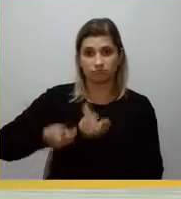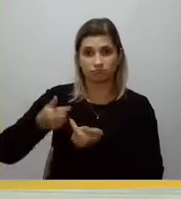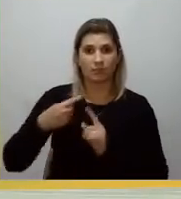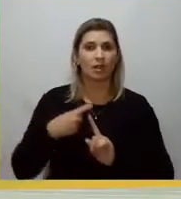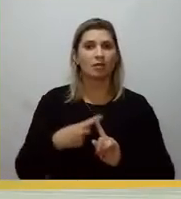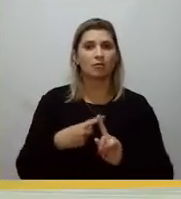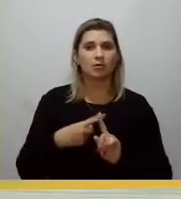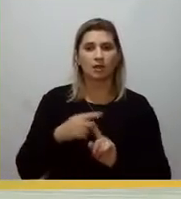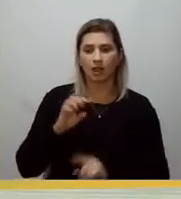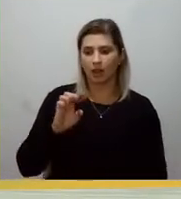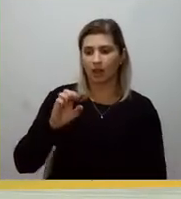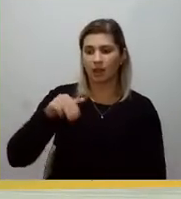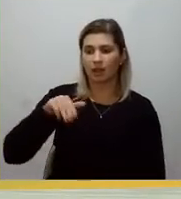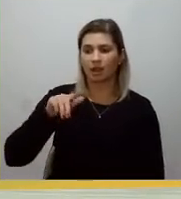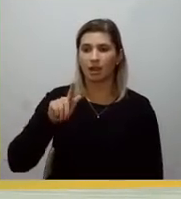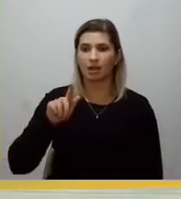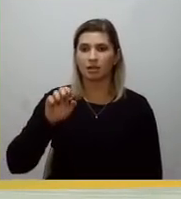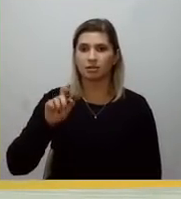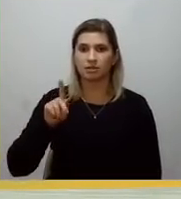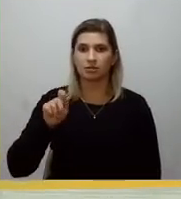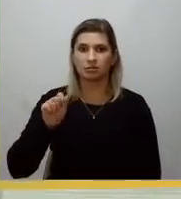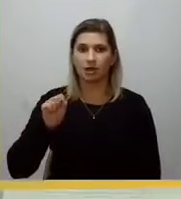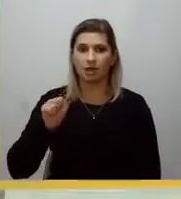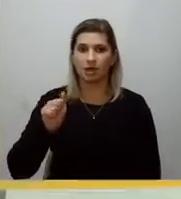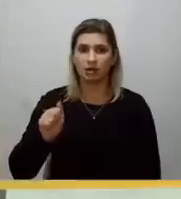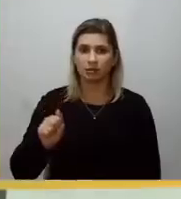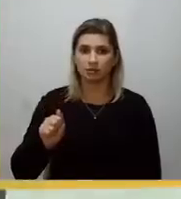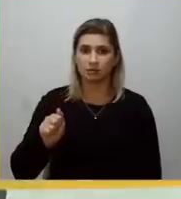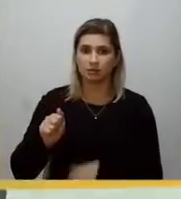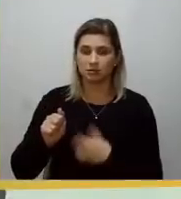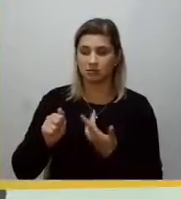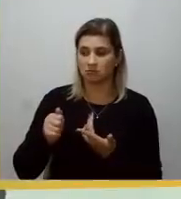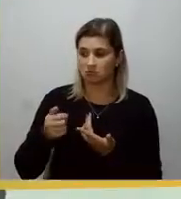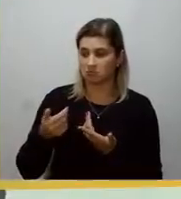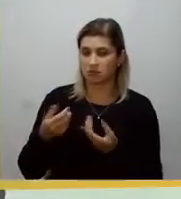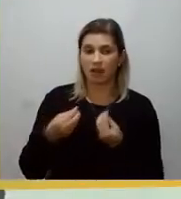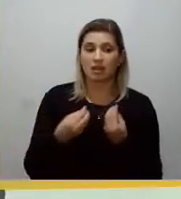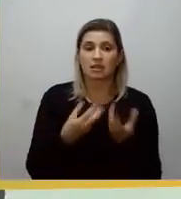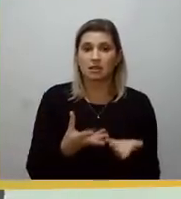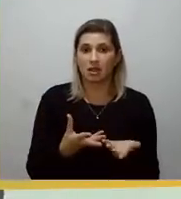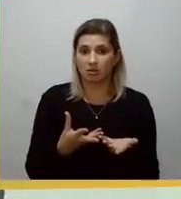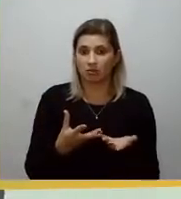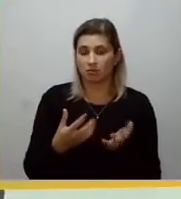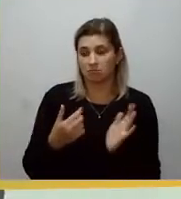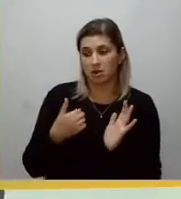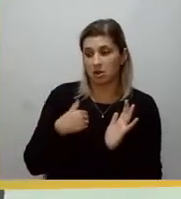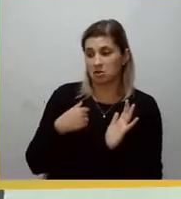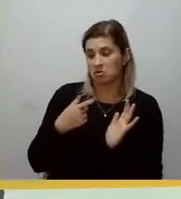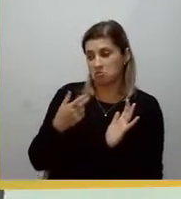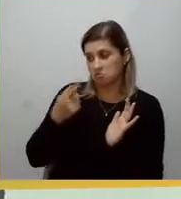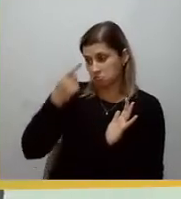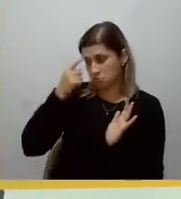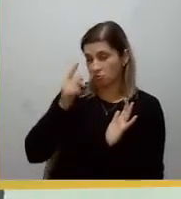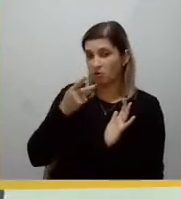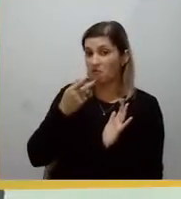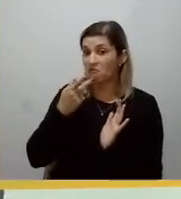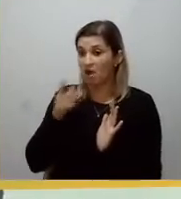cedeu esse contrato? Aí tem que perguntar para a Ingepasa, né? Eu não falo por ela, mas posso